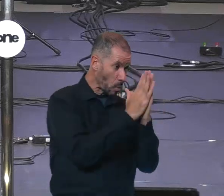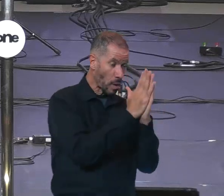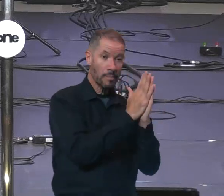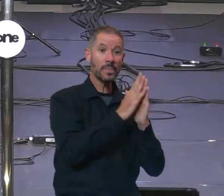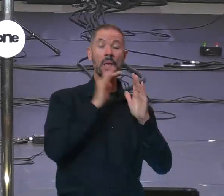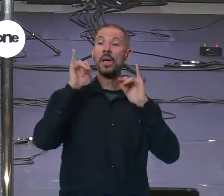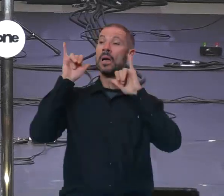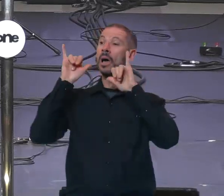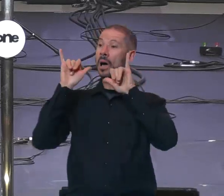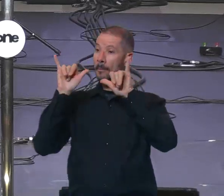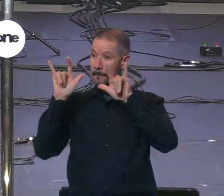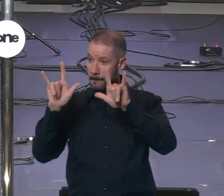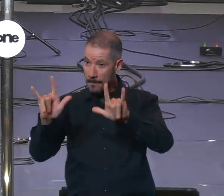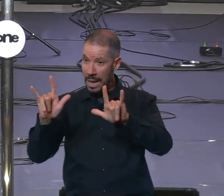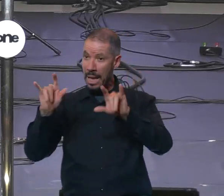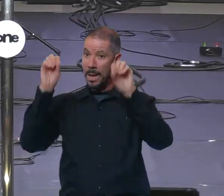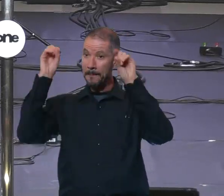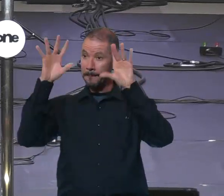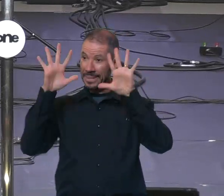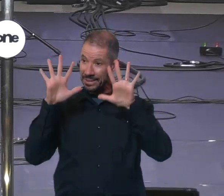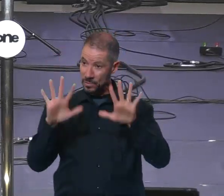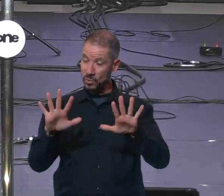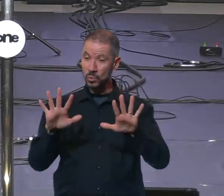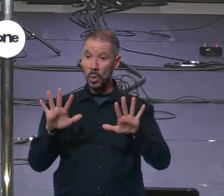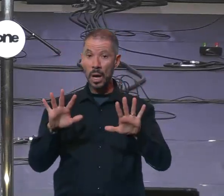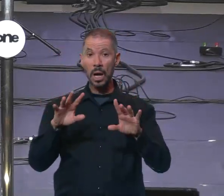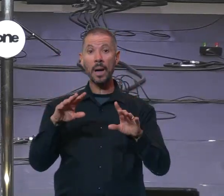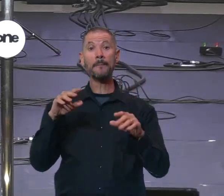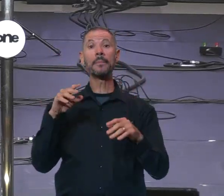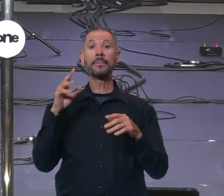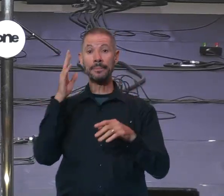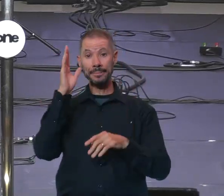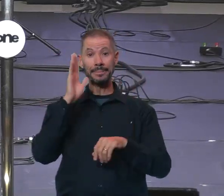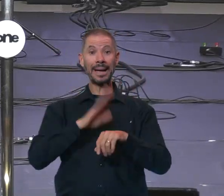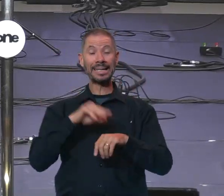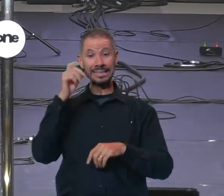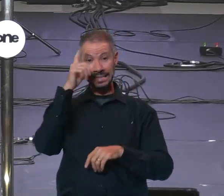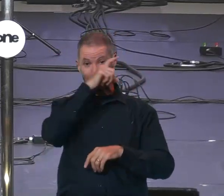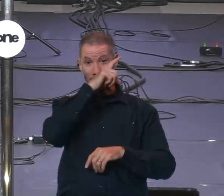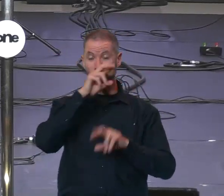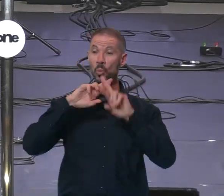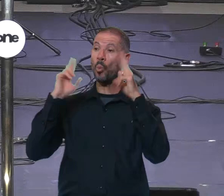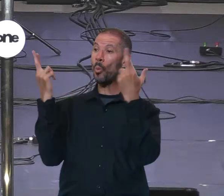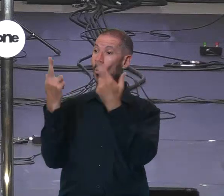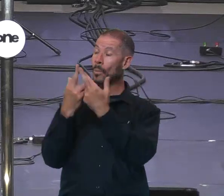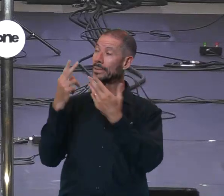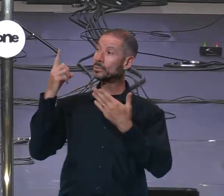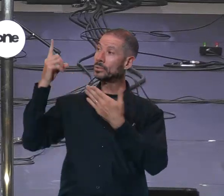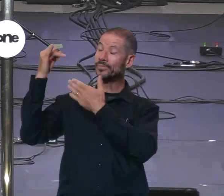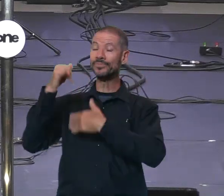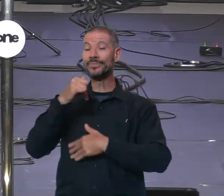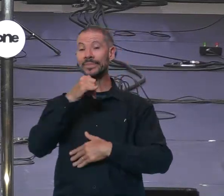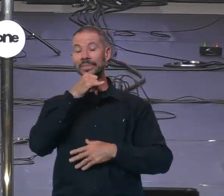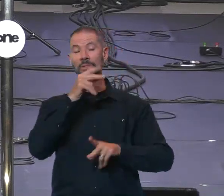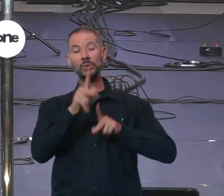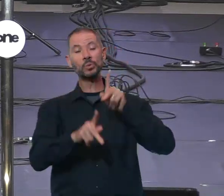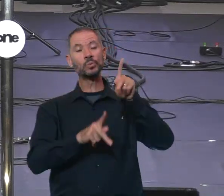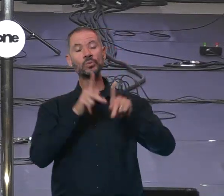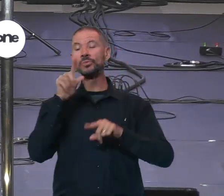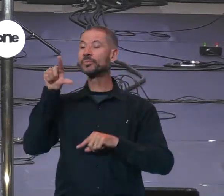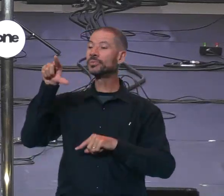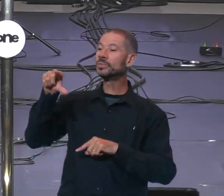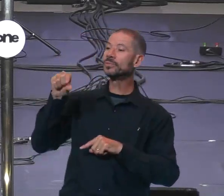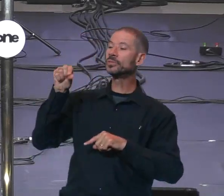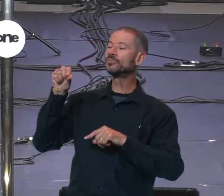Amar e abençoar pessoas que talvez tenham te causado algum mal no passado. O problema no reino de Deus é que infelizmente o povo de Deus está preferindo, ao